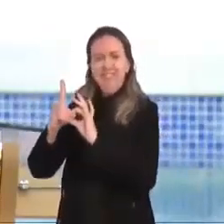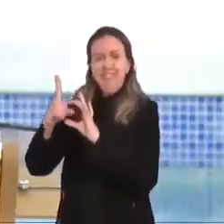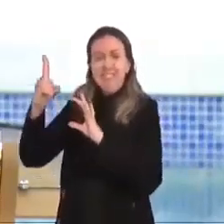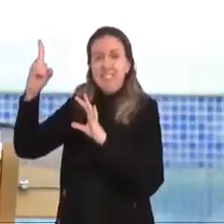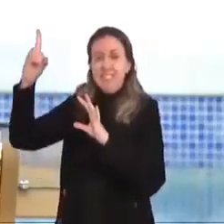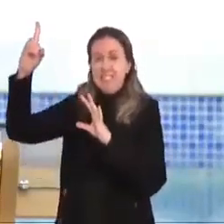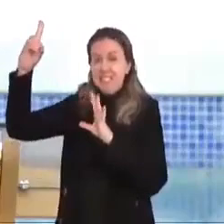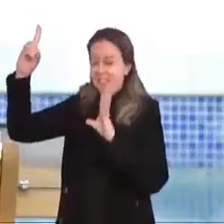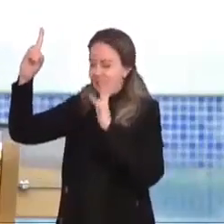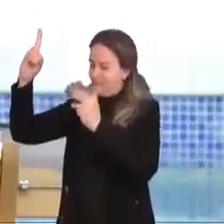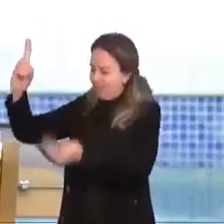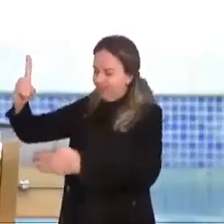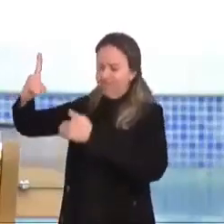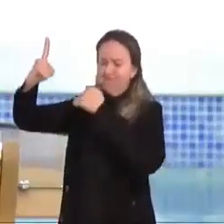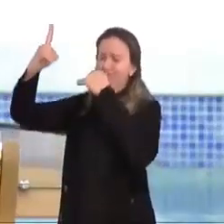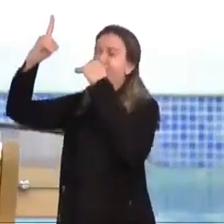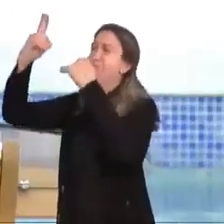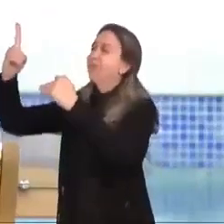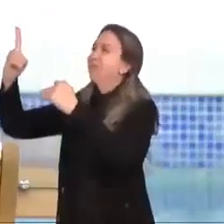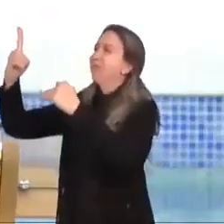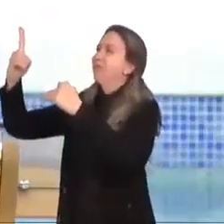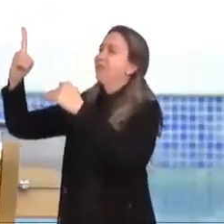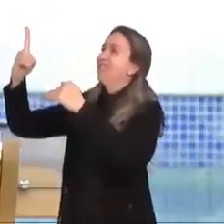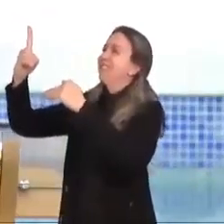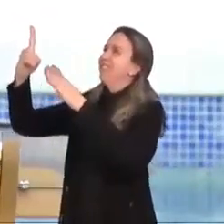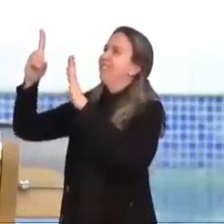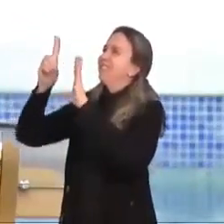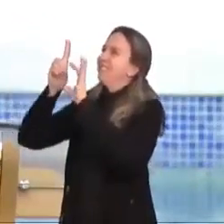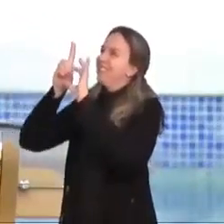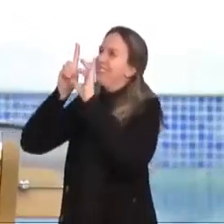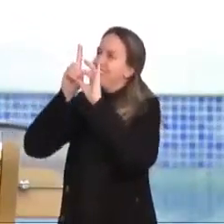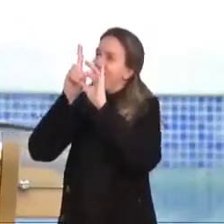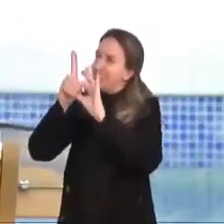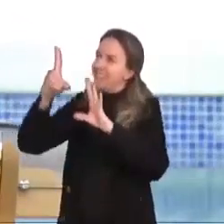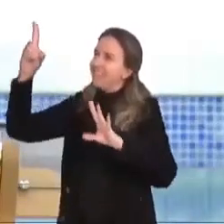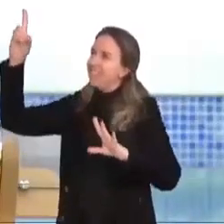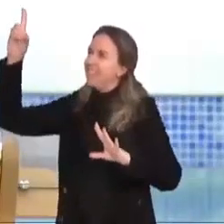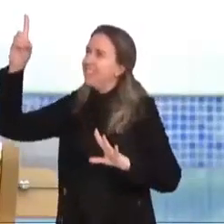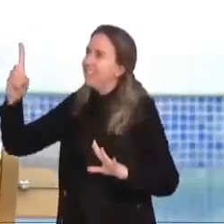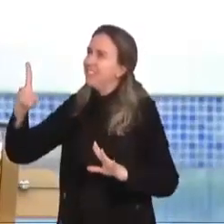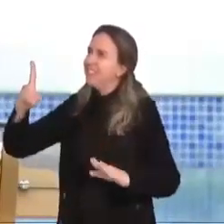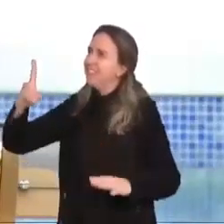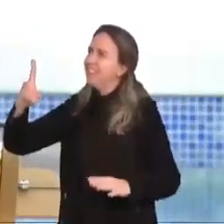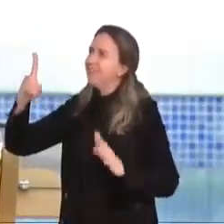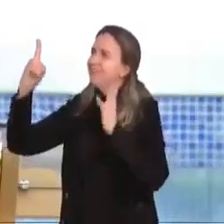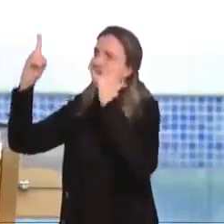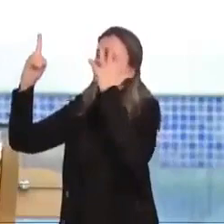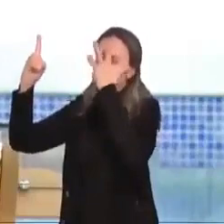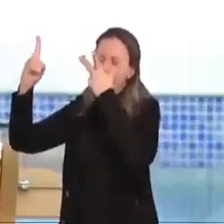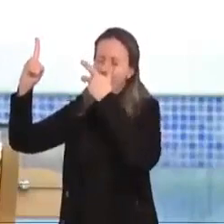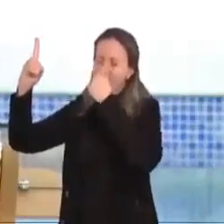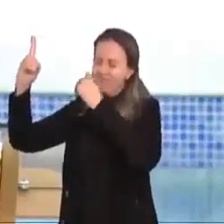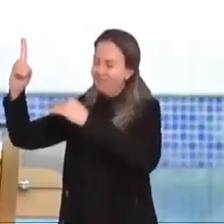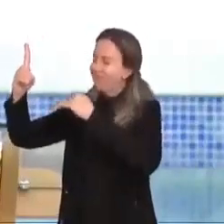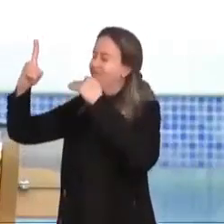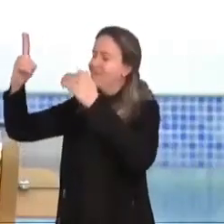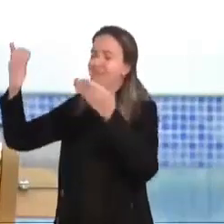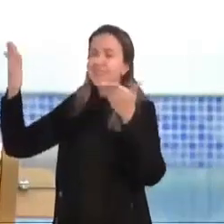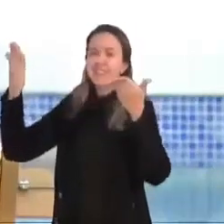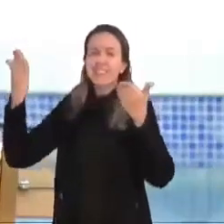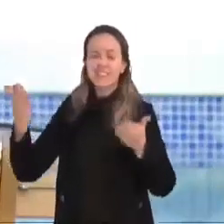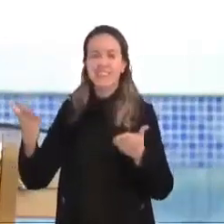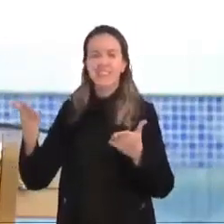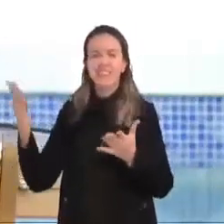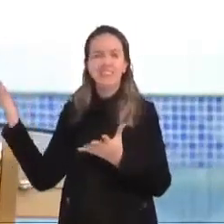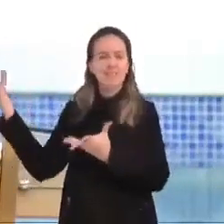limitar. Porque eu entro na cadeia e saio e ninguém ficou sabendo que eu entrei. Deus está dizendo a nós nessa